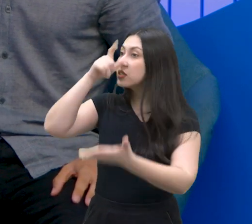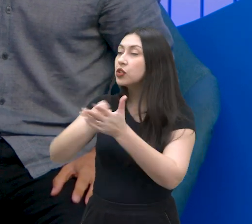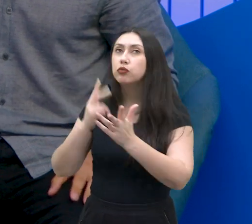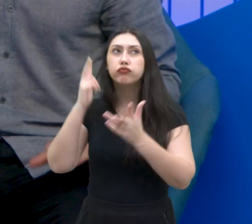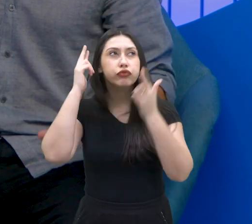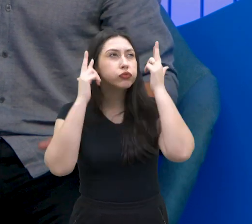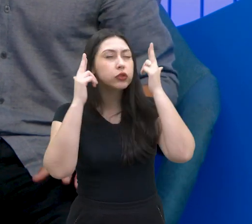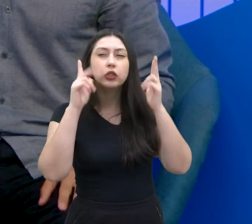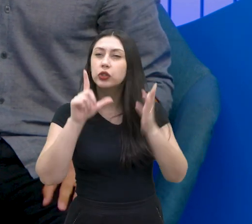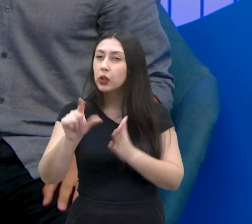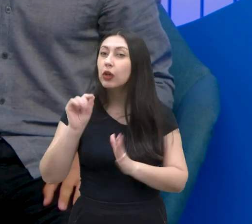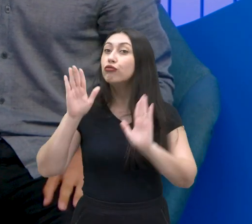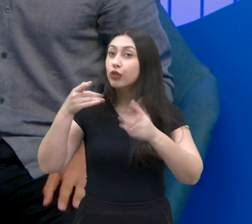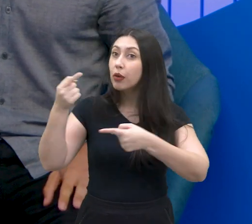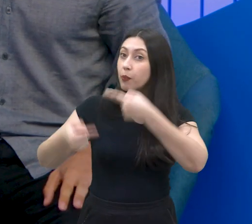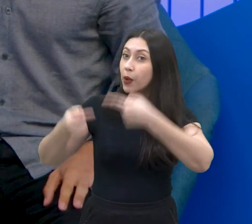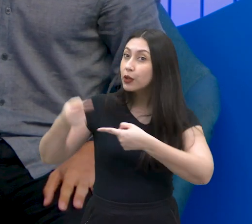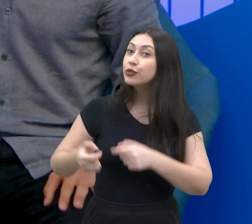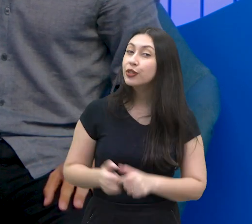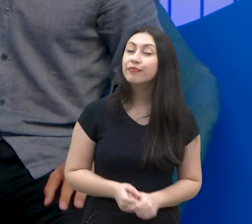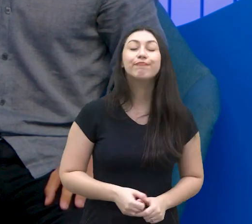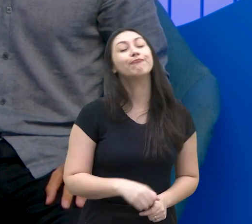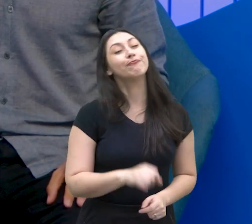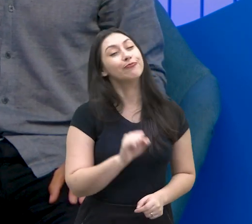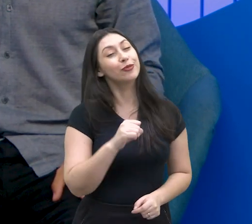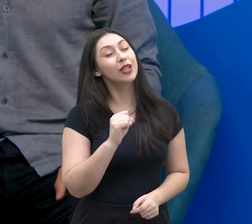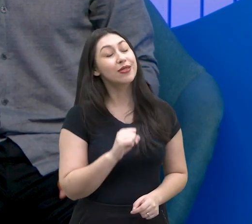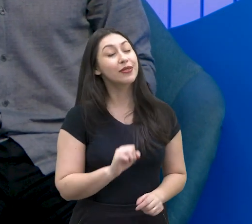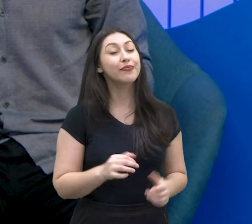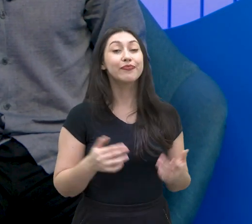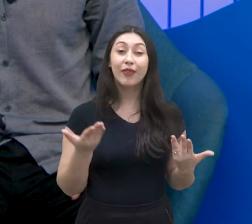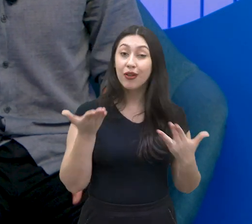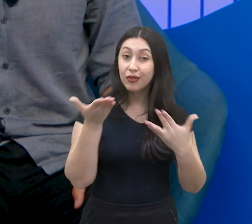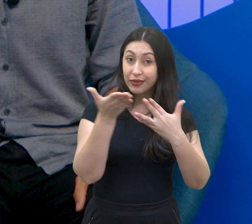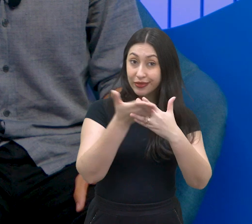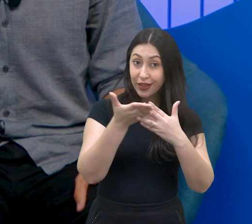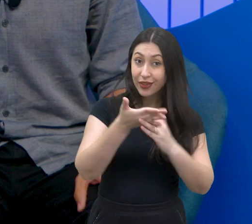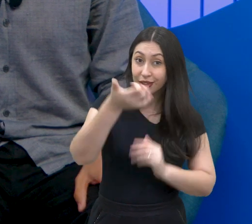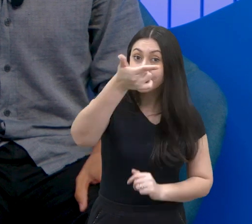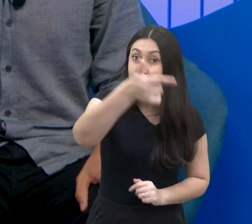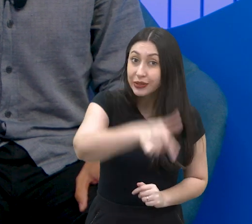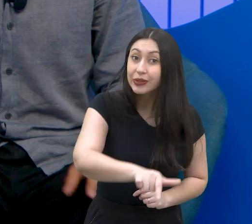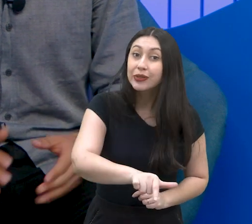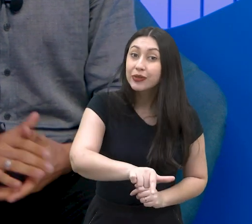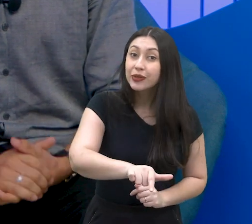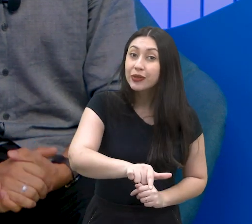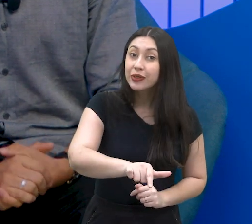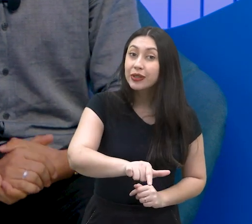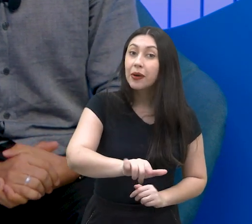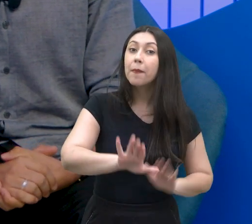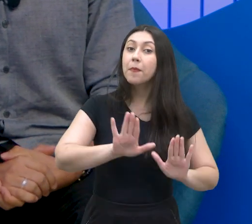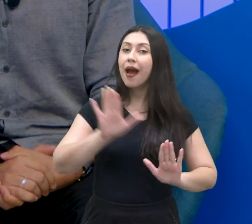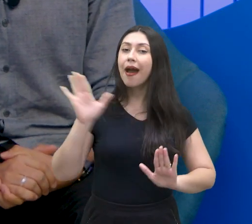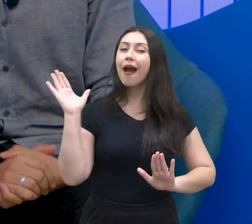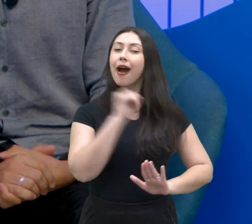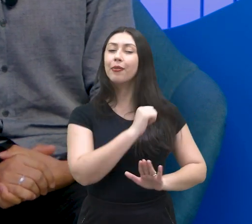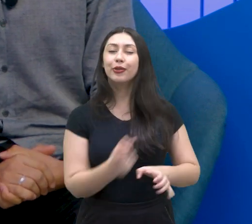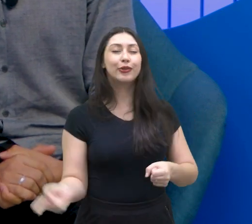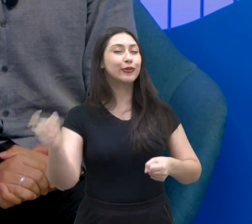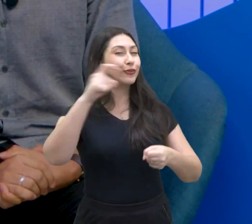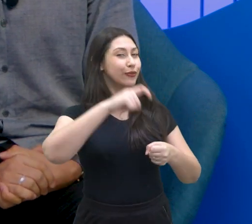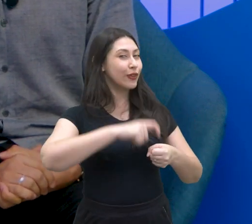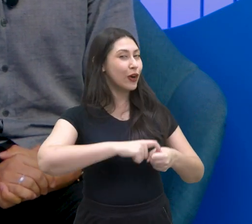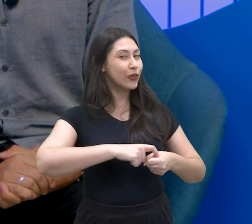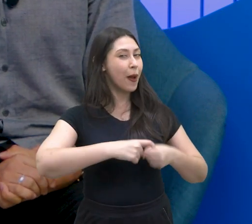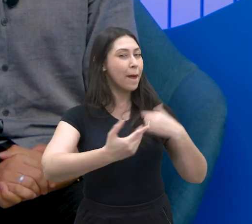de cabelo. Muito legal tudo isso, Marvin. Perfeito. Bom, a gente faz mais um intervalo aqui no Sobre Política e já a gente volta,